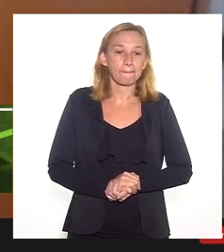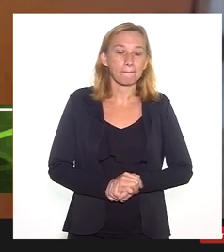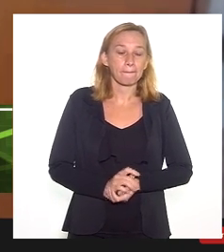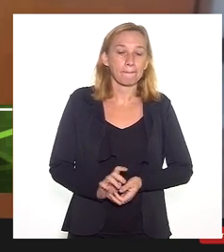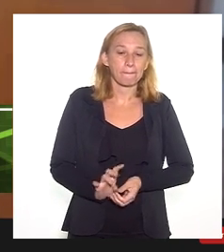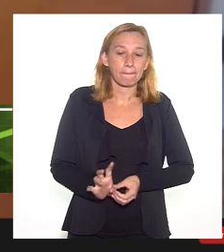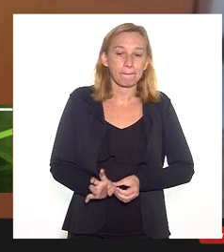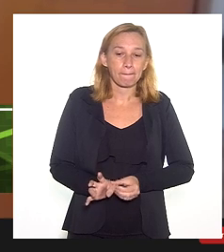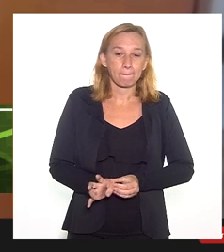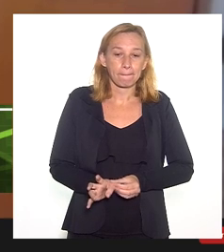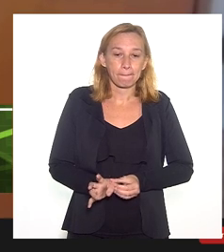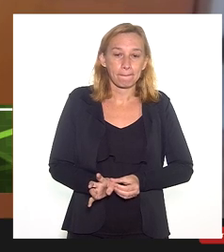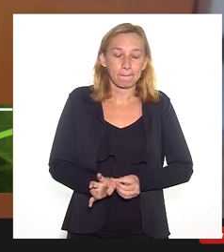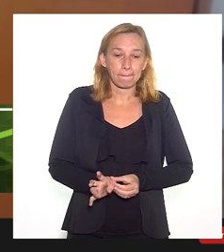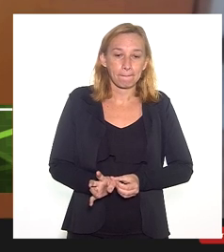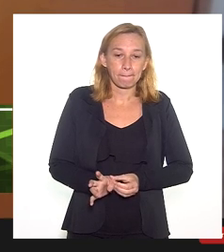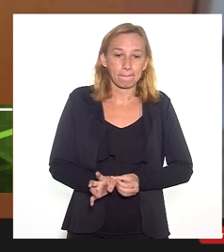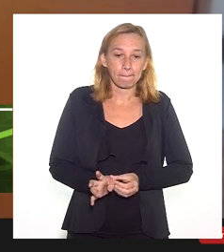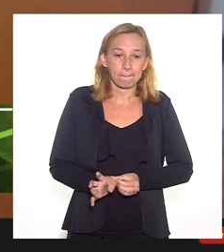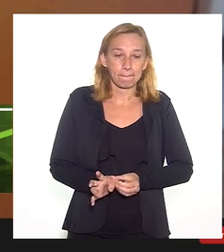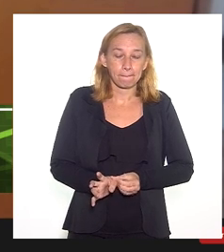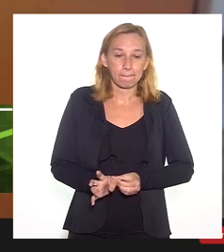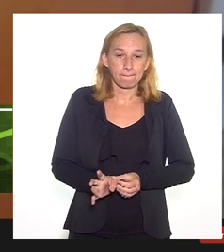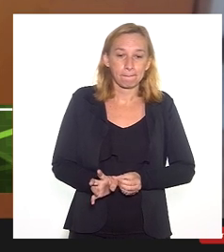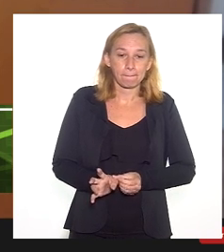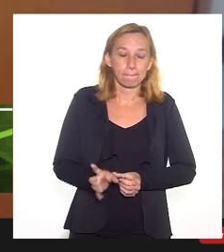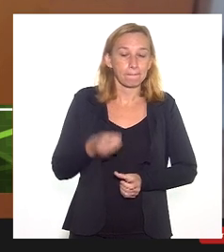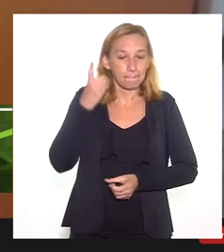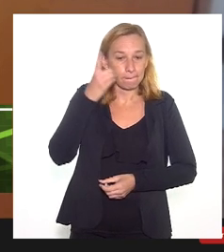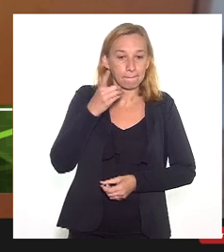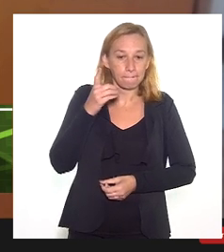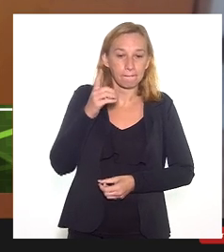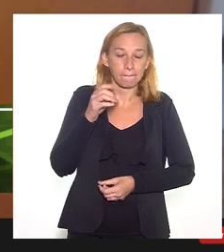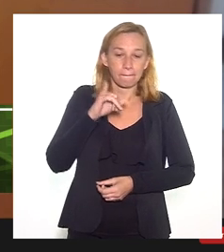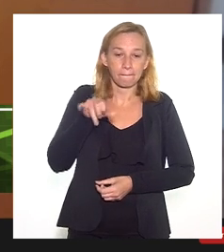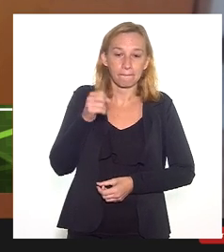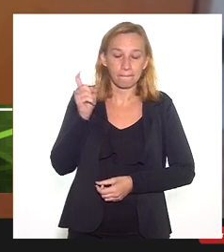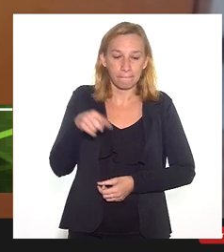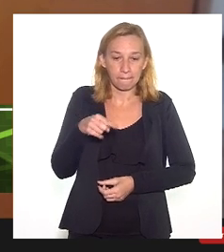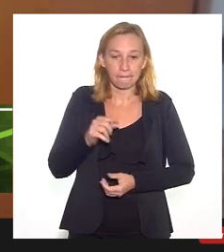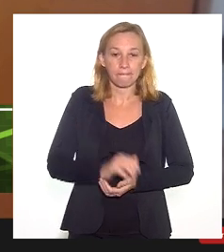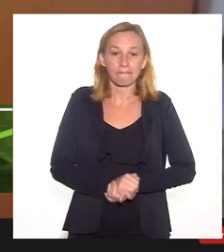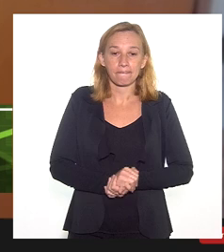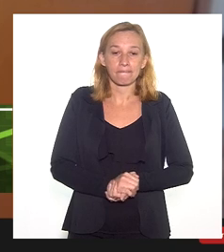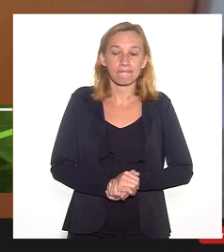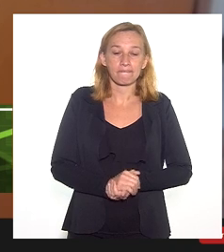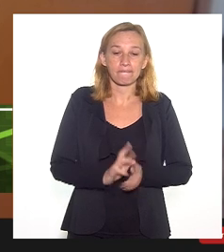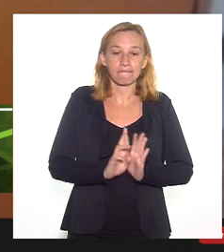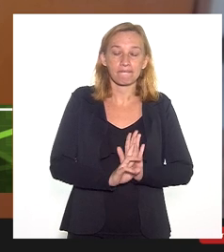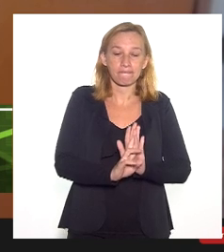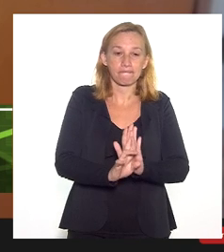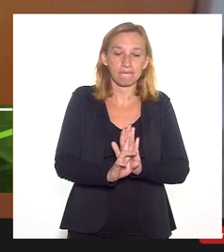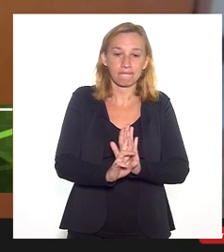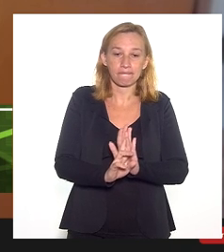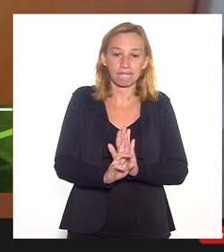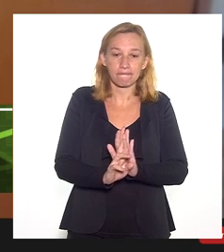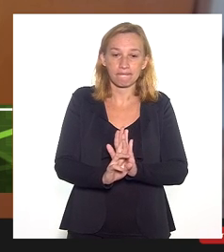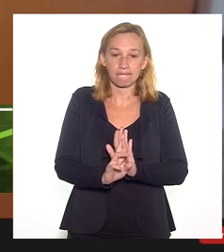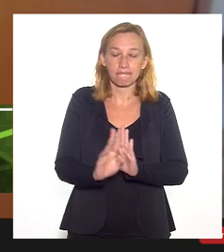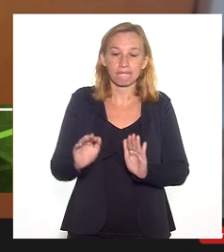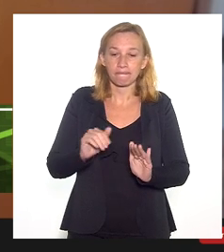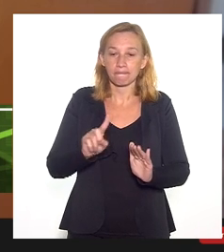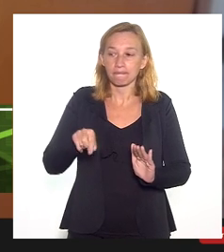deputado Peliton José, as representações das do UERJ, do